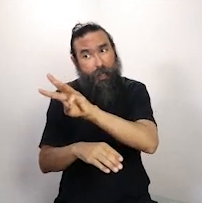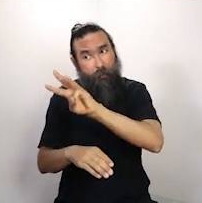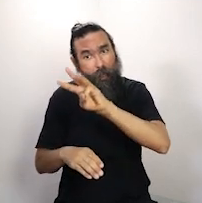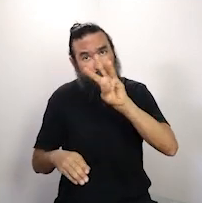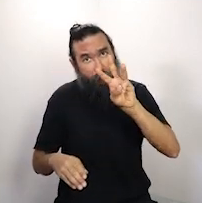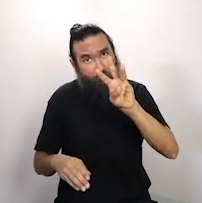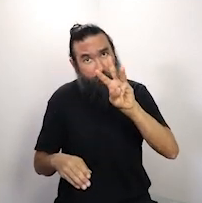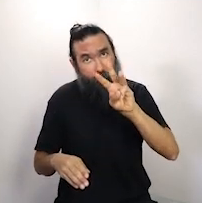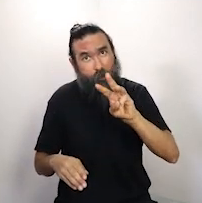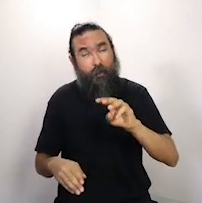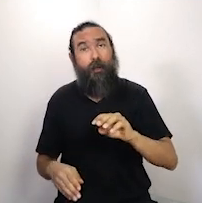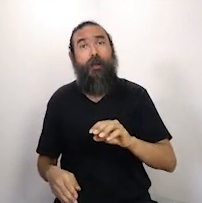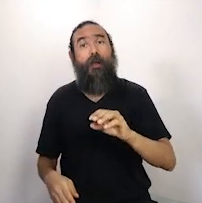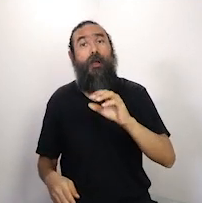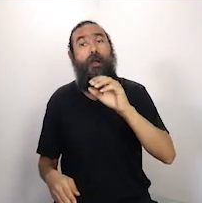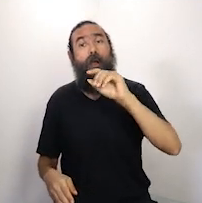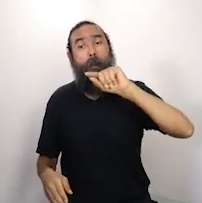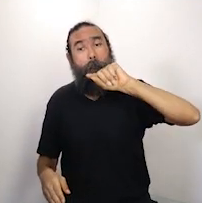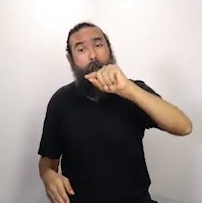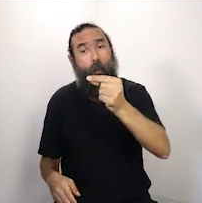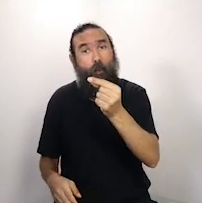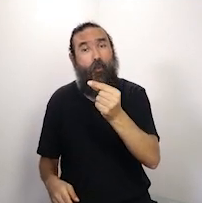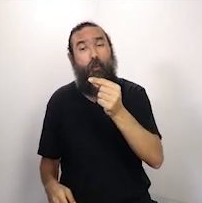Encontro de Culturas, que é